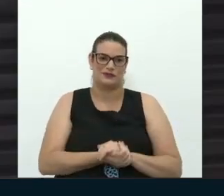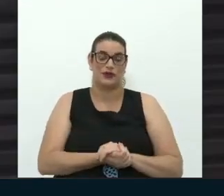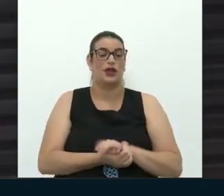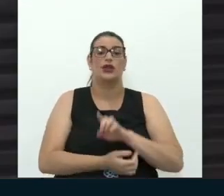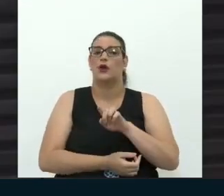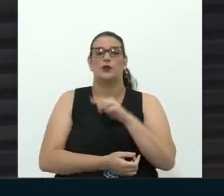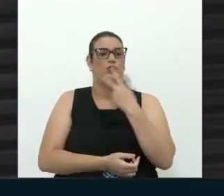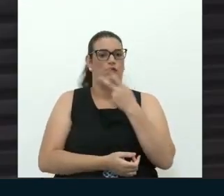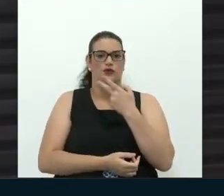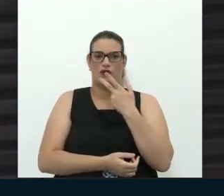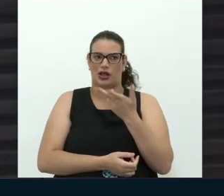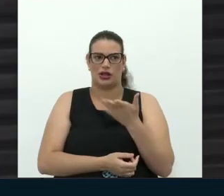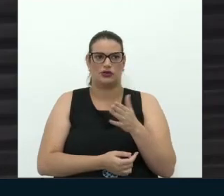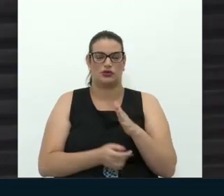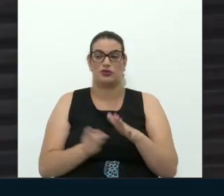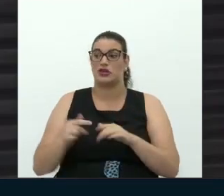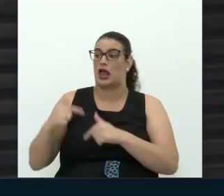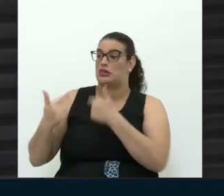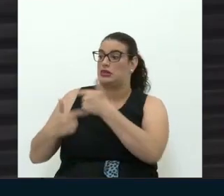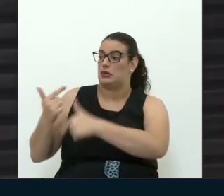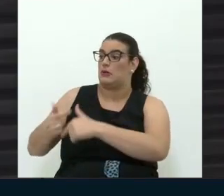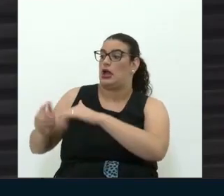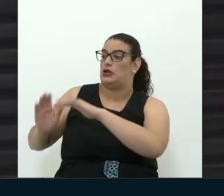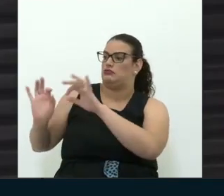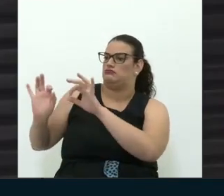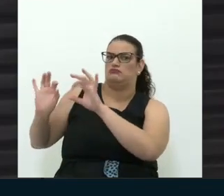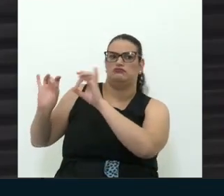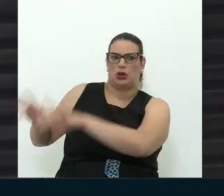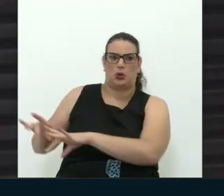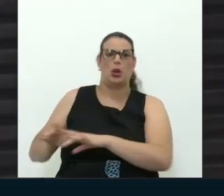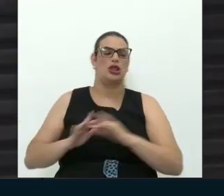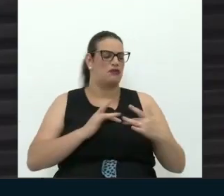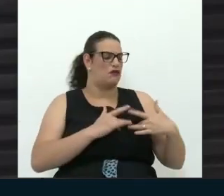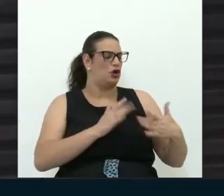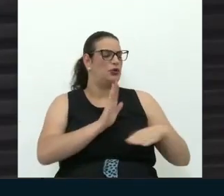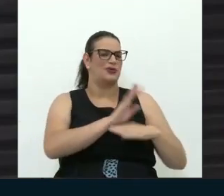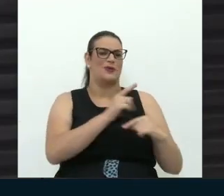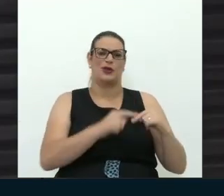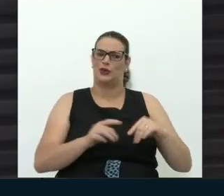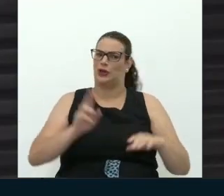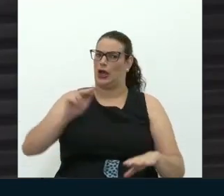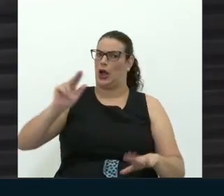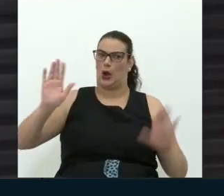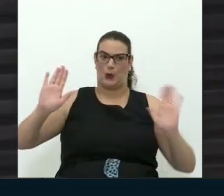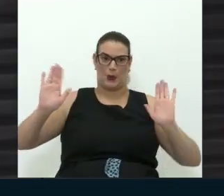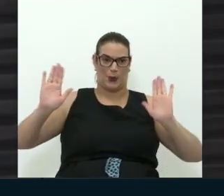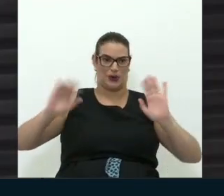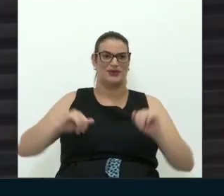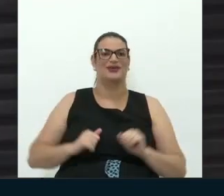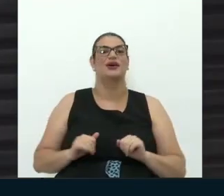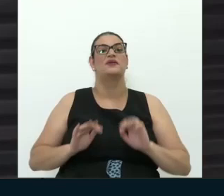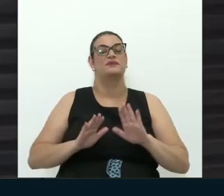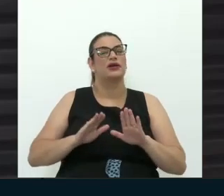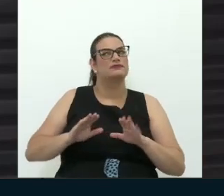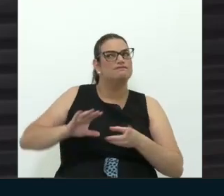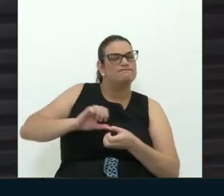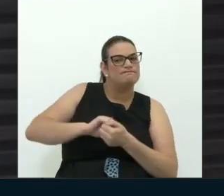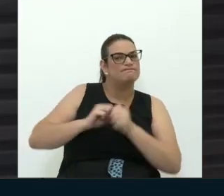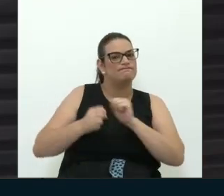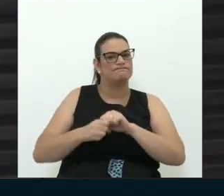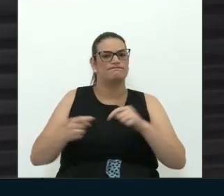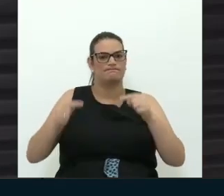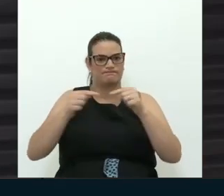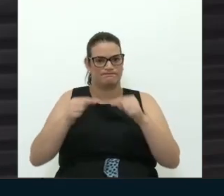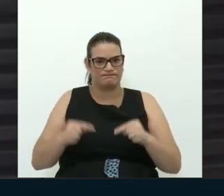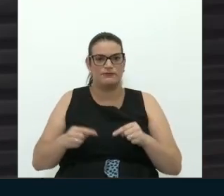falando para vocês abrirem mão do trabalho de vocês muito pelo contrário é de vocês Realmente encaixarem isso numa rotina para que vocês